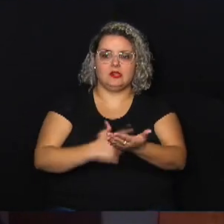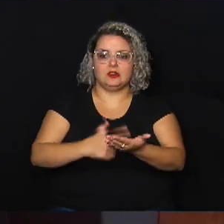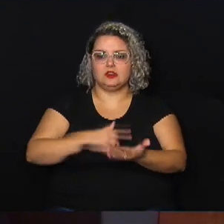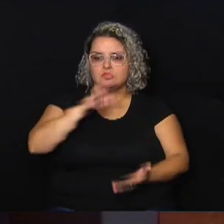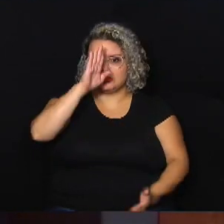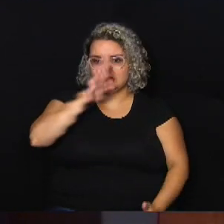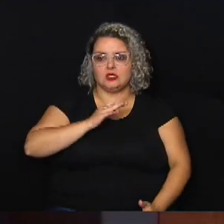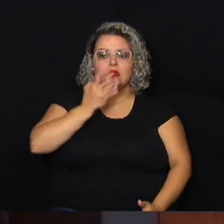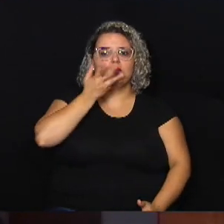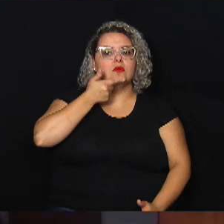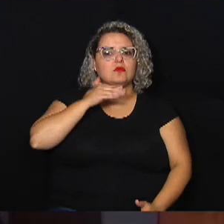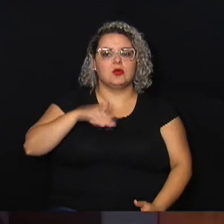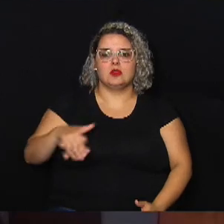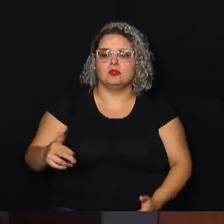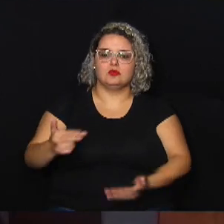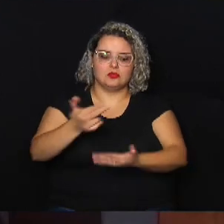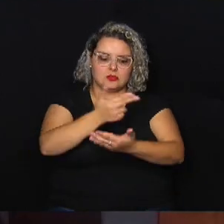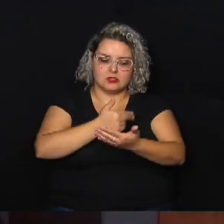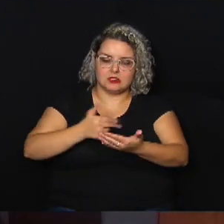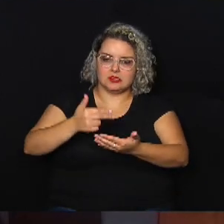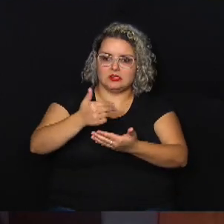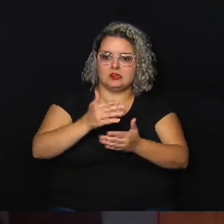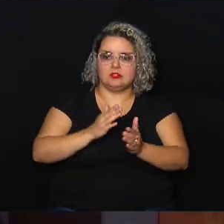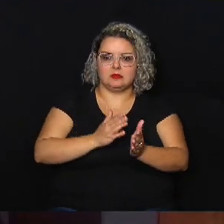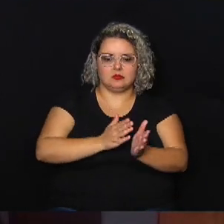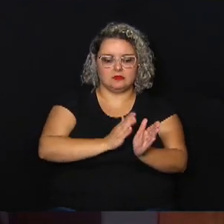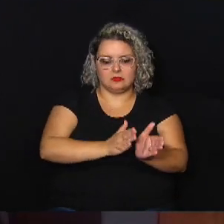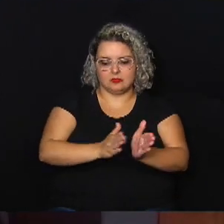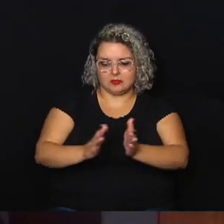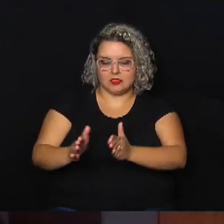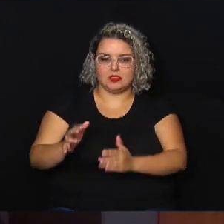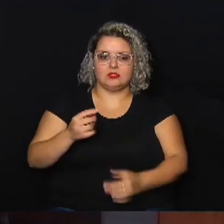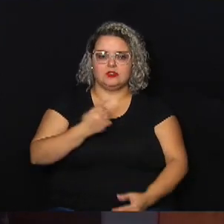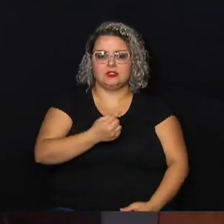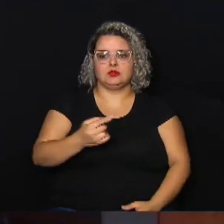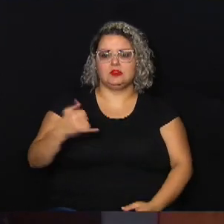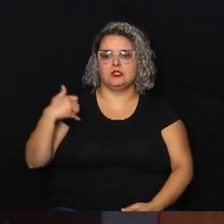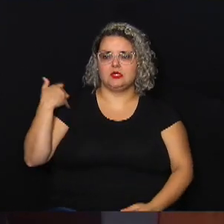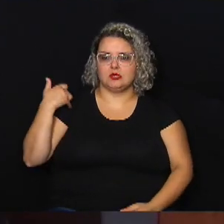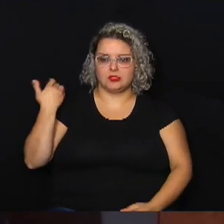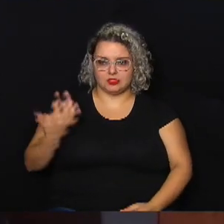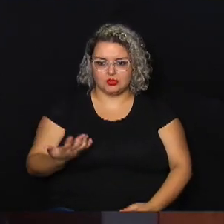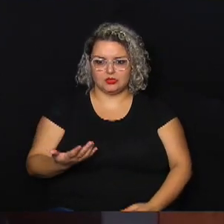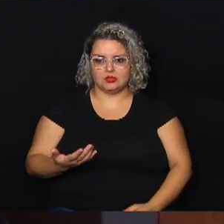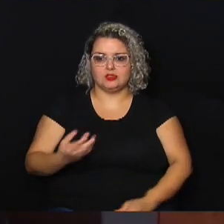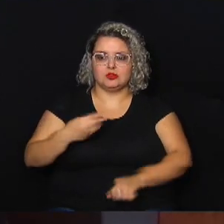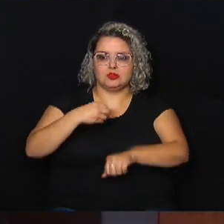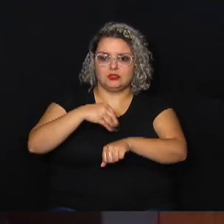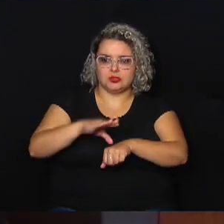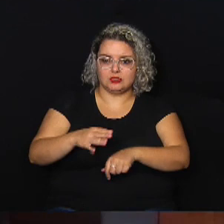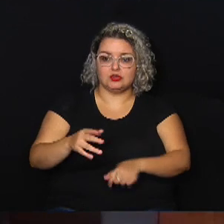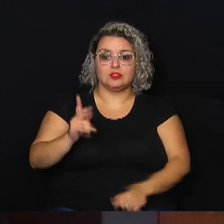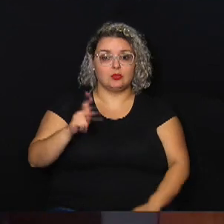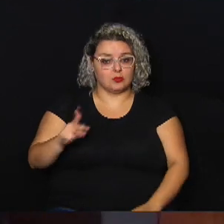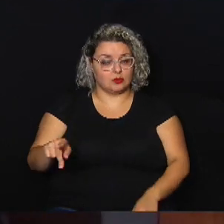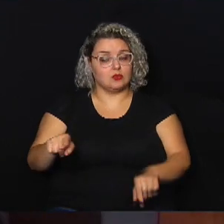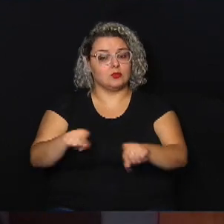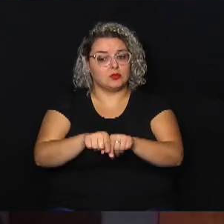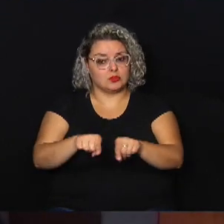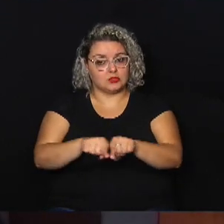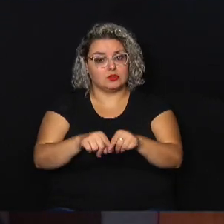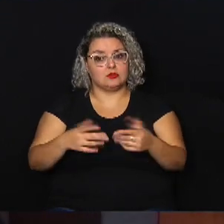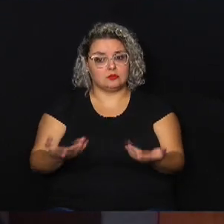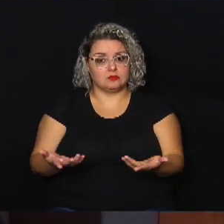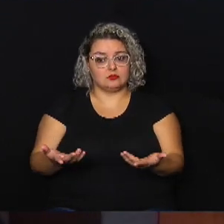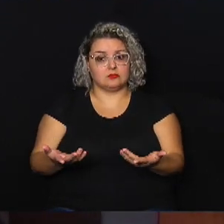todos ilustrados, sabe, para a fase adequada a cada ano. E dicas para os professores também. Eu